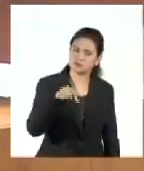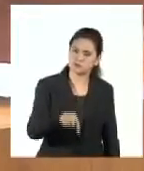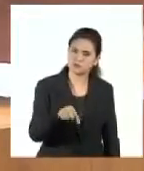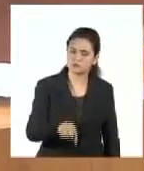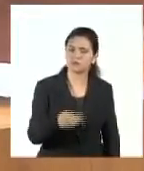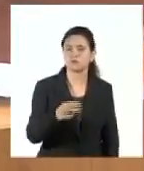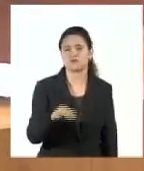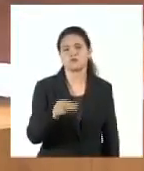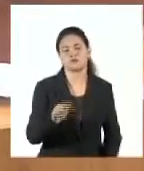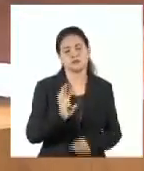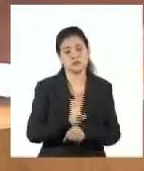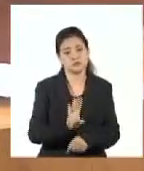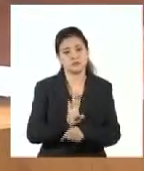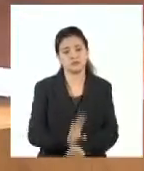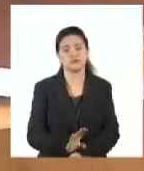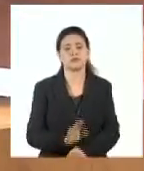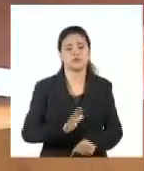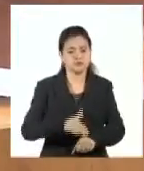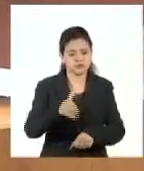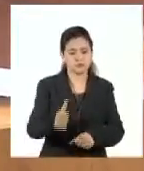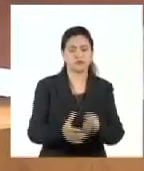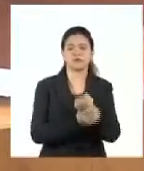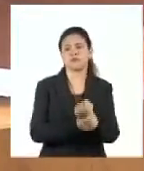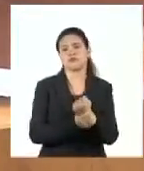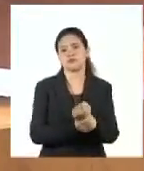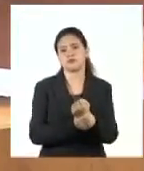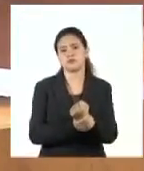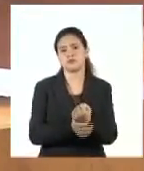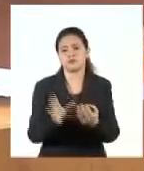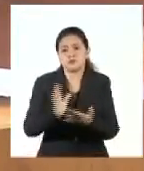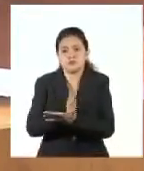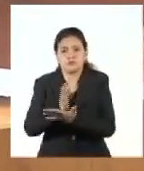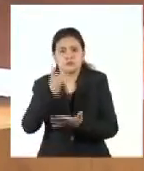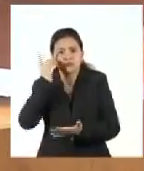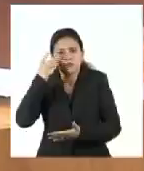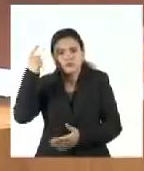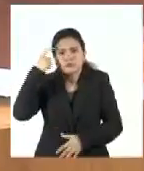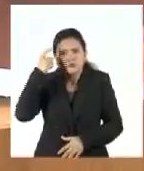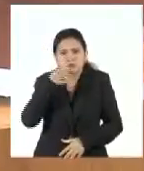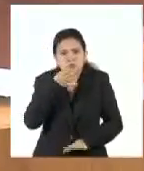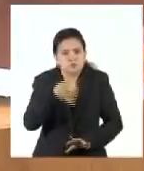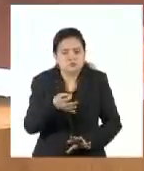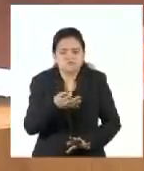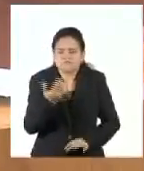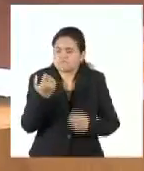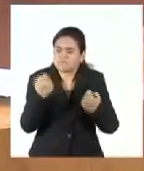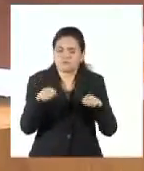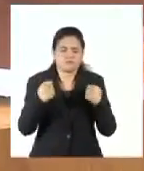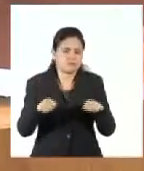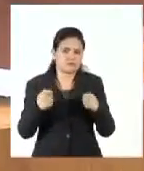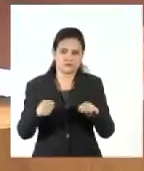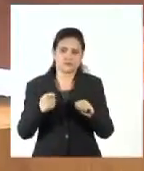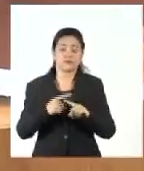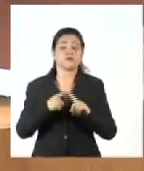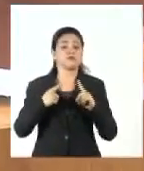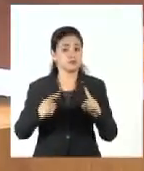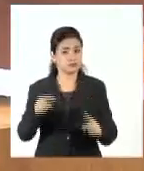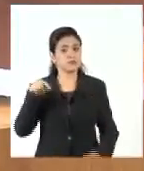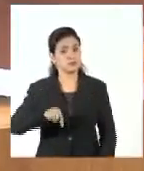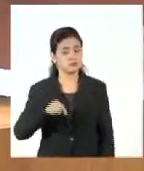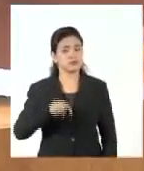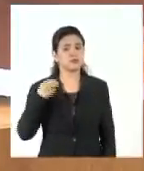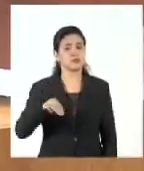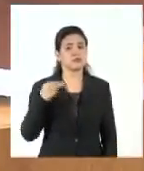Só que aqui no Maranhão as coisas estão intoleráveis